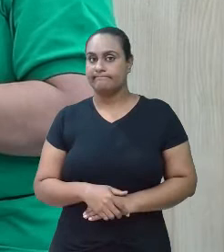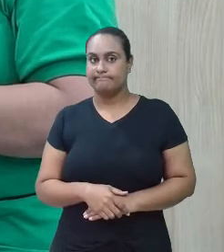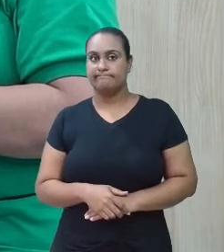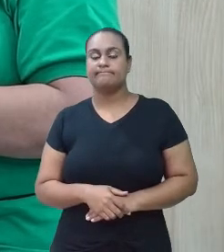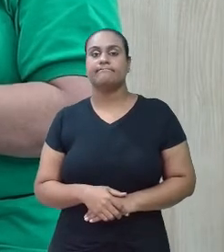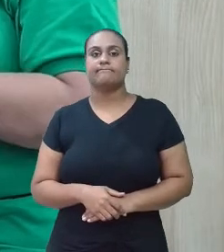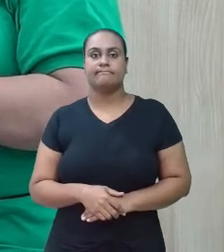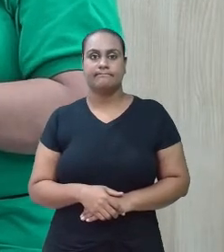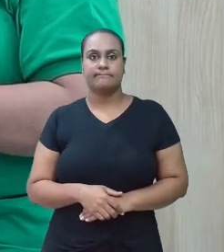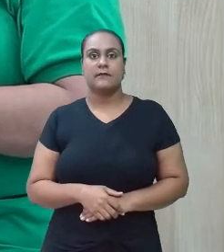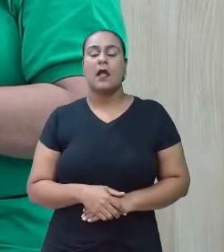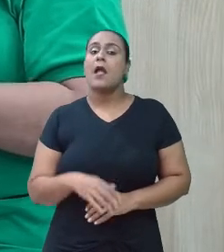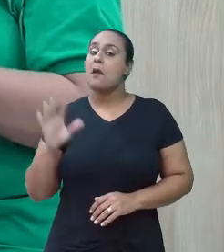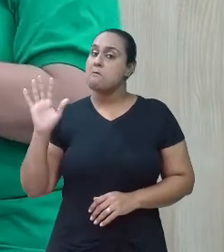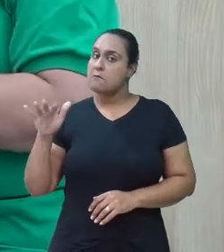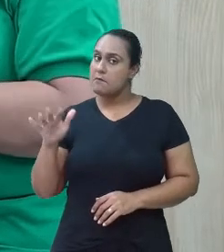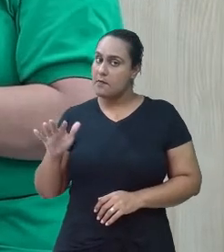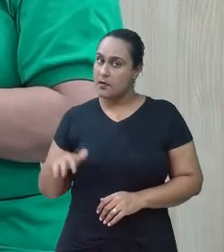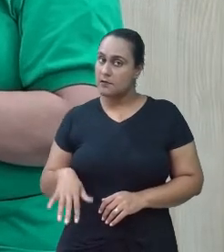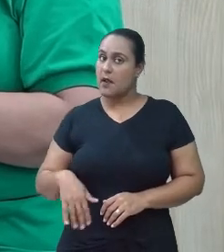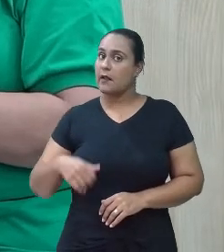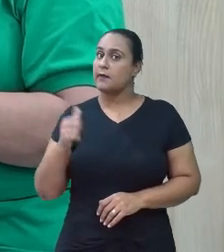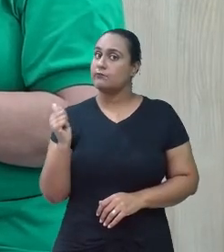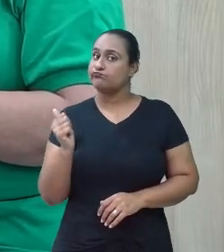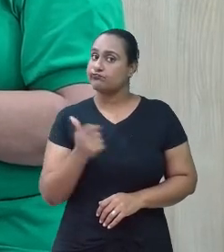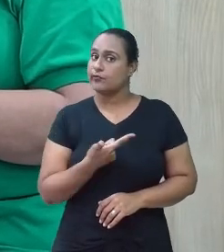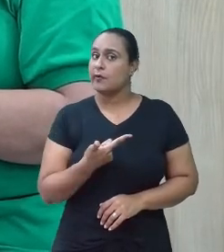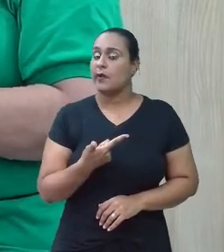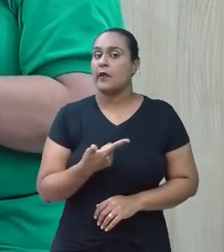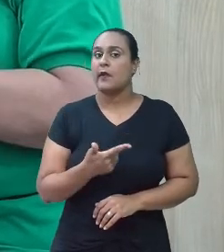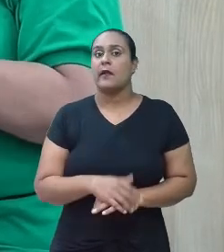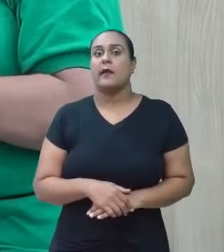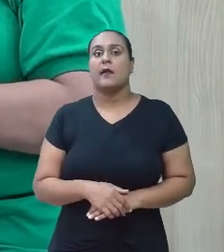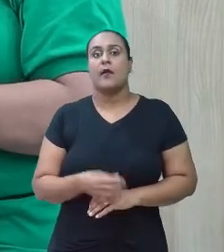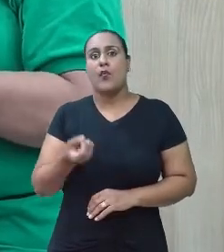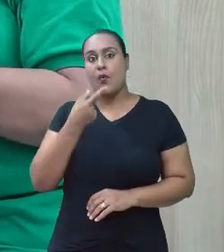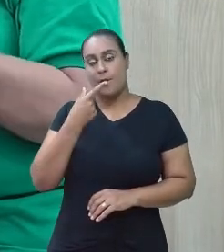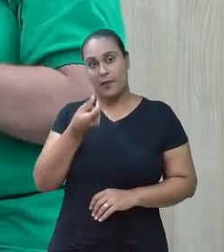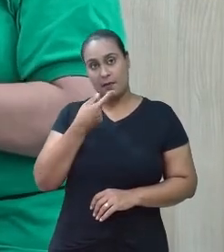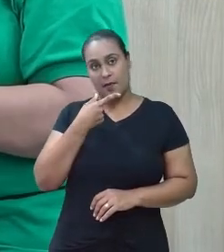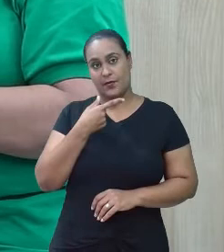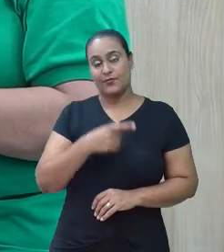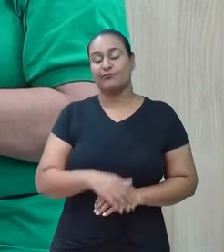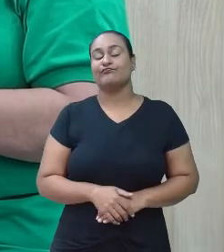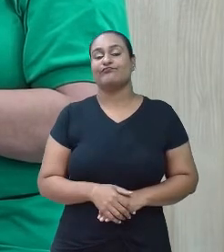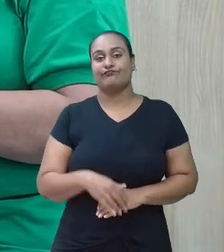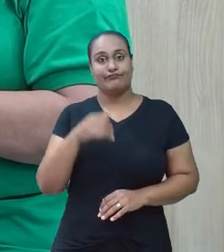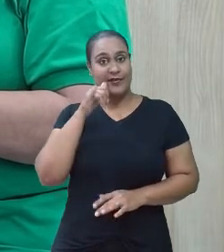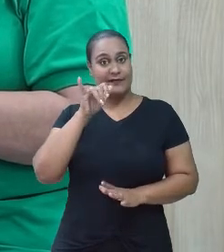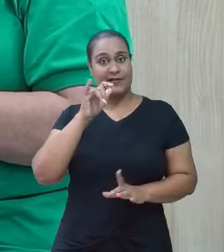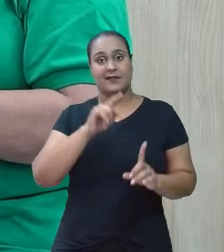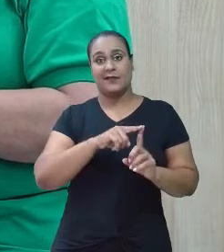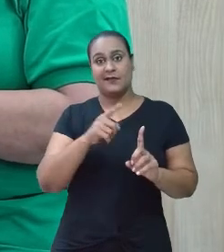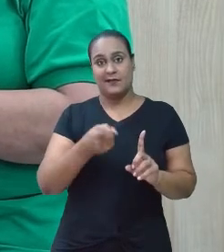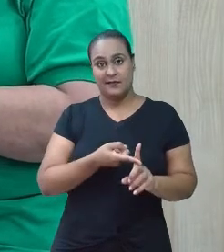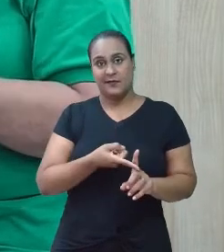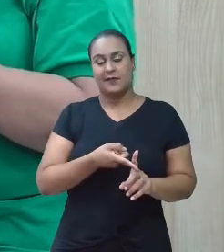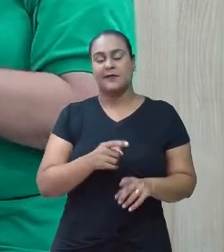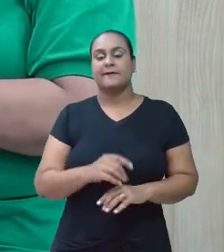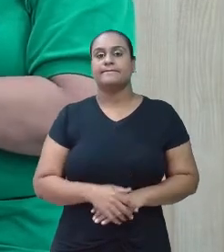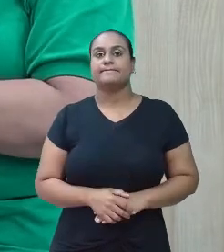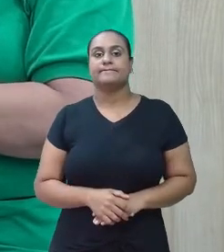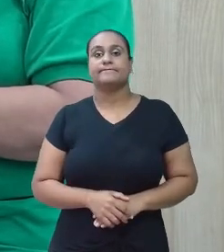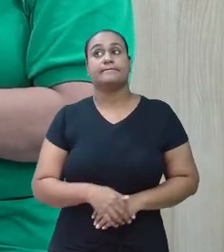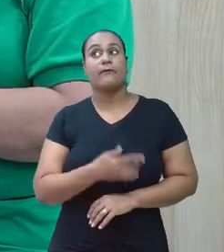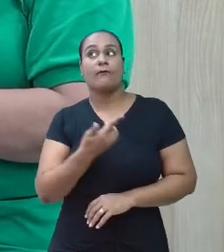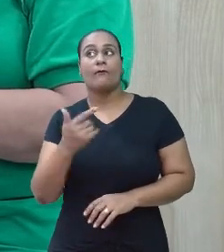bem mais em conta, é bem mais barata do que o comprimido, ou seja, o anticoncepcional, né, comprimido.